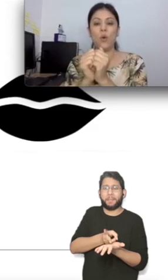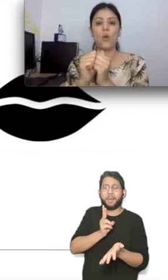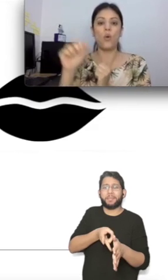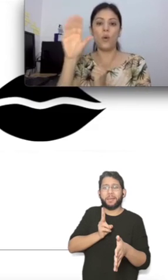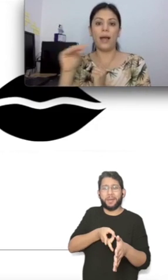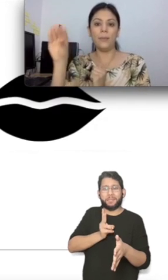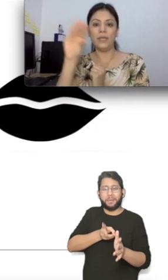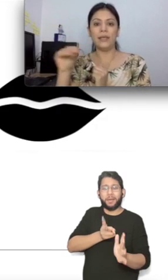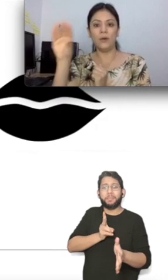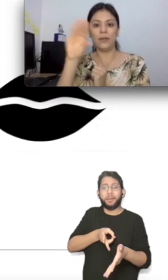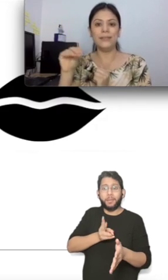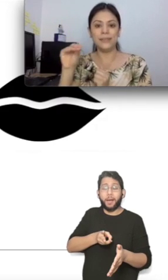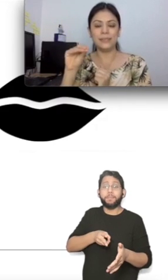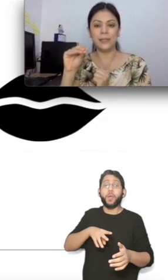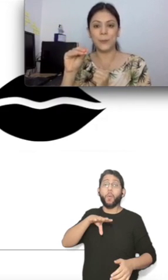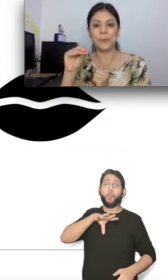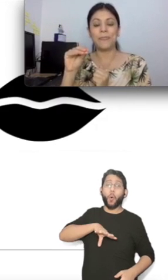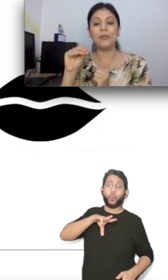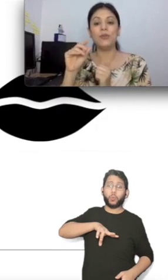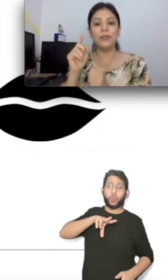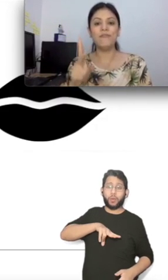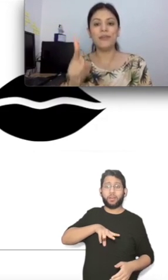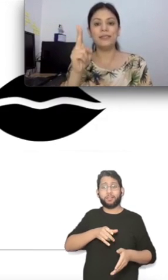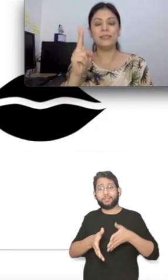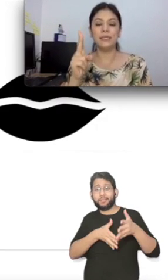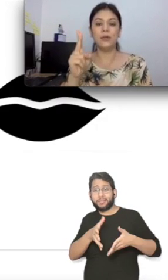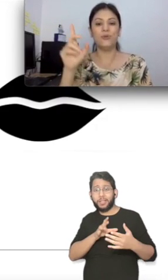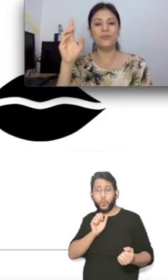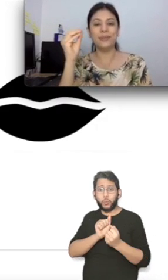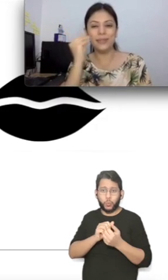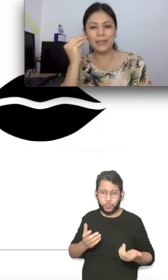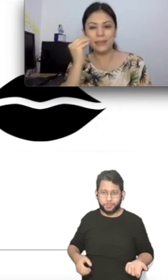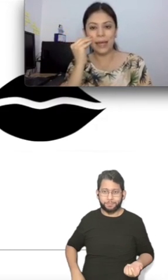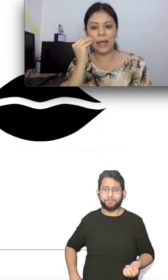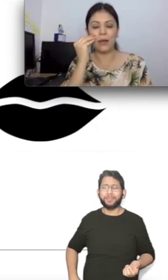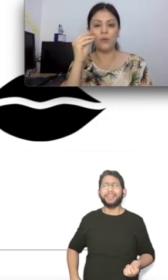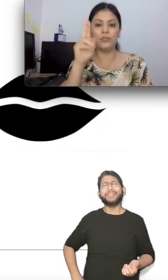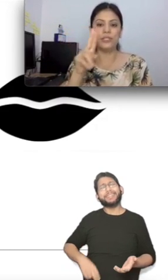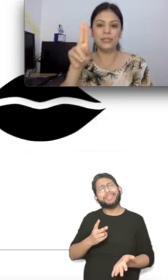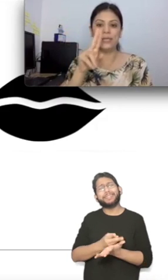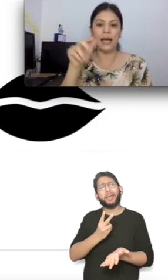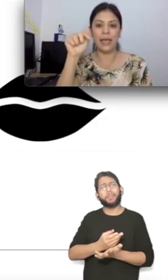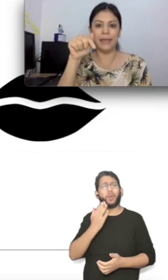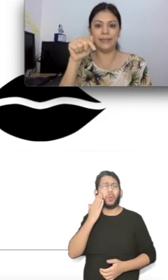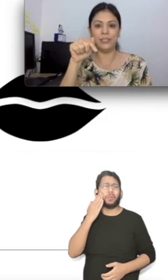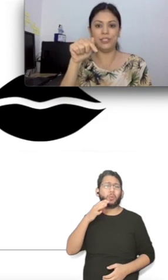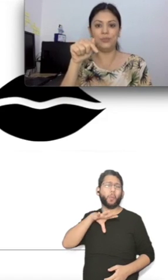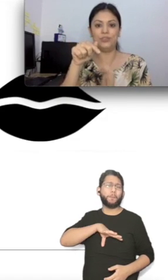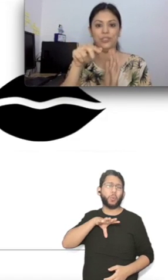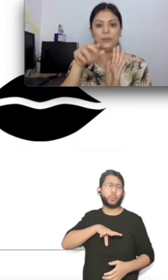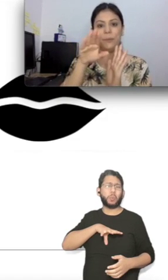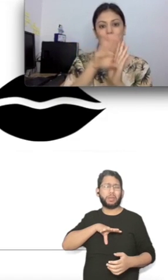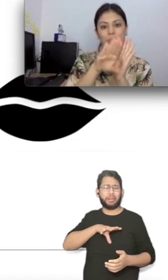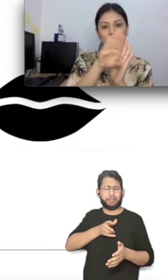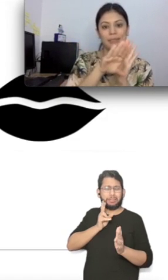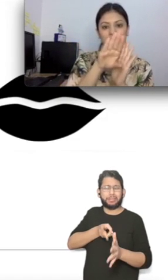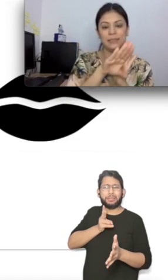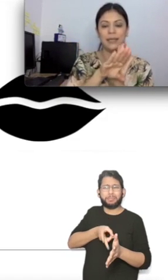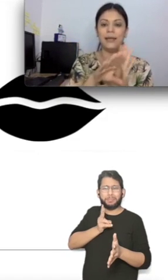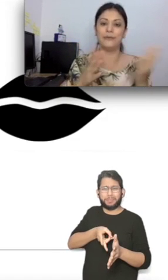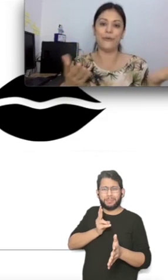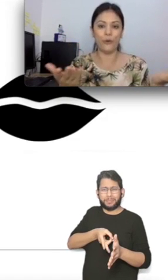junto com a minha oralização. Toda vez que eu tentar utilizar esse tipo de